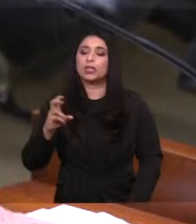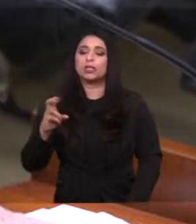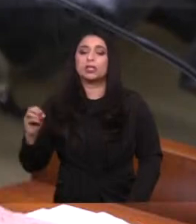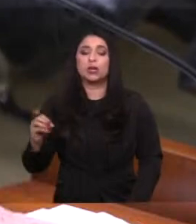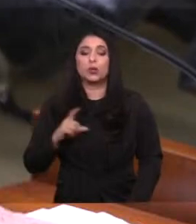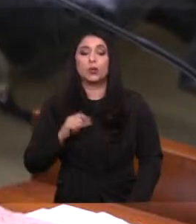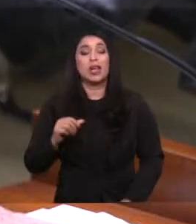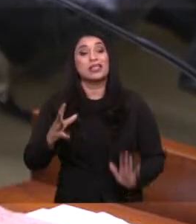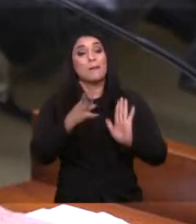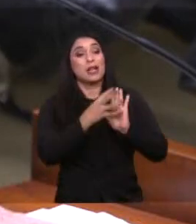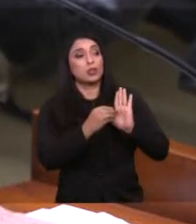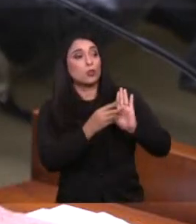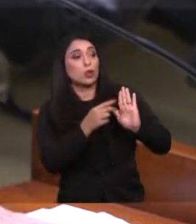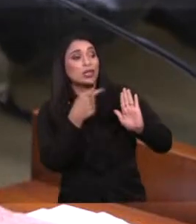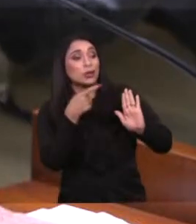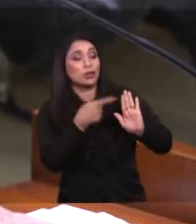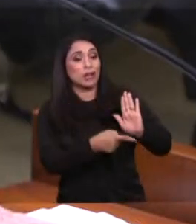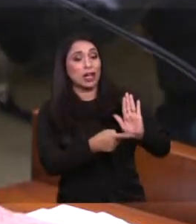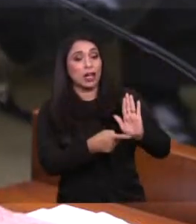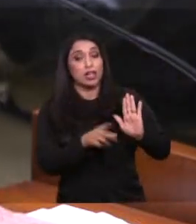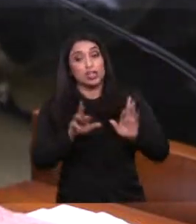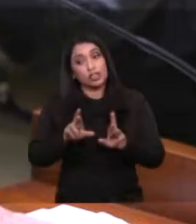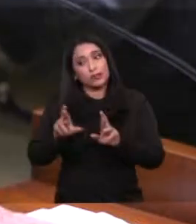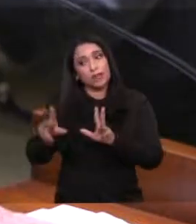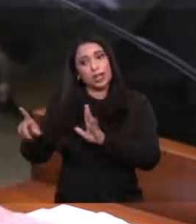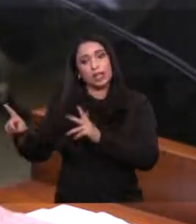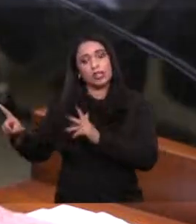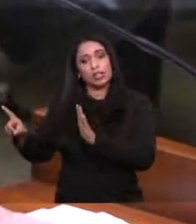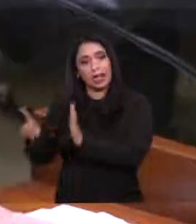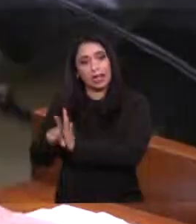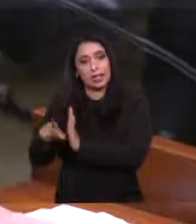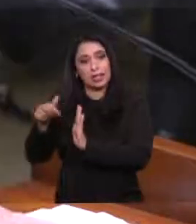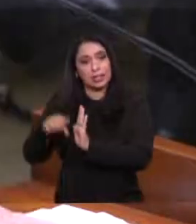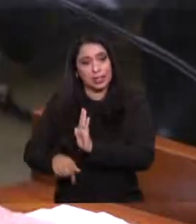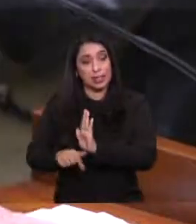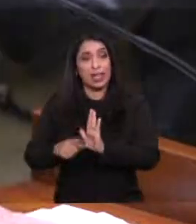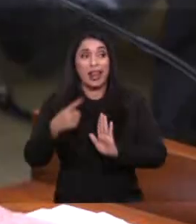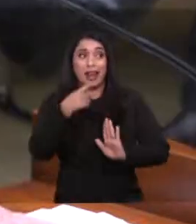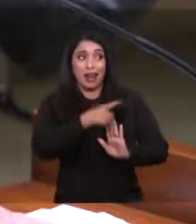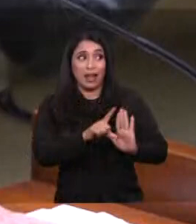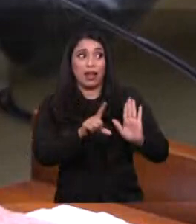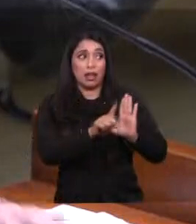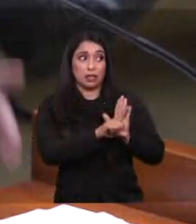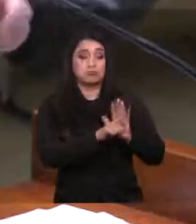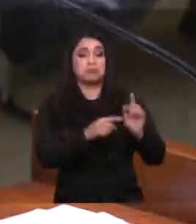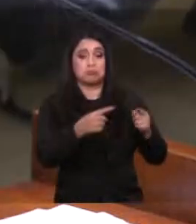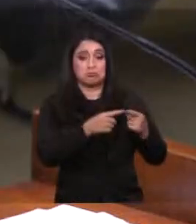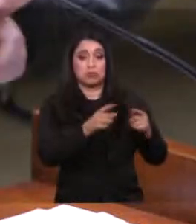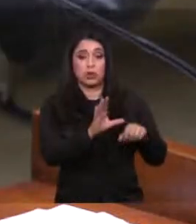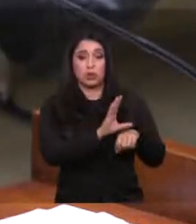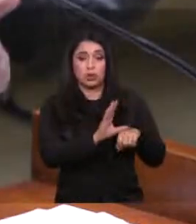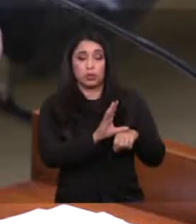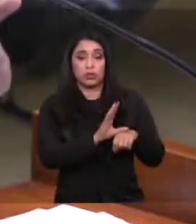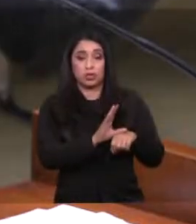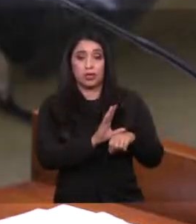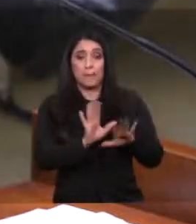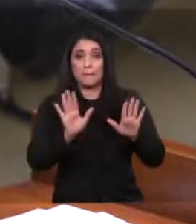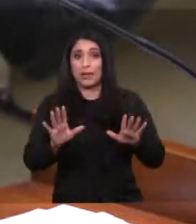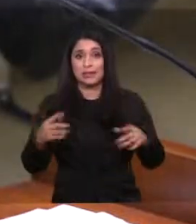modelo, diverso do modelo da lei aqui impugnada, está sendo considerado constitucional. Os modelos